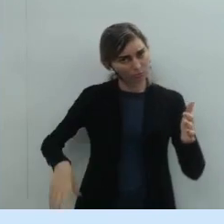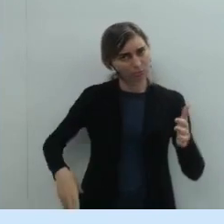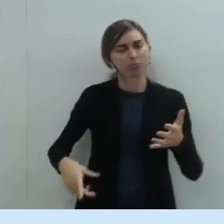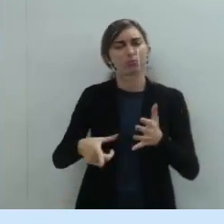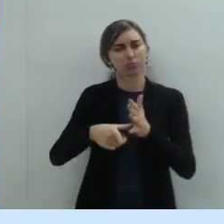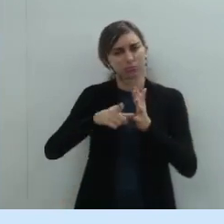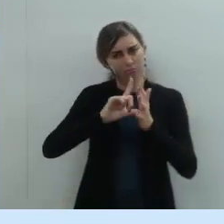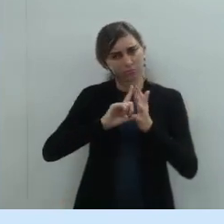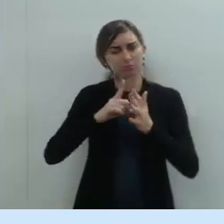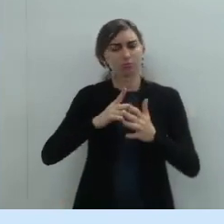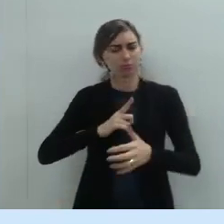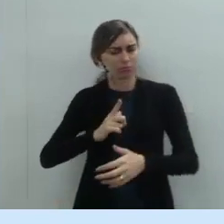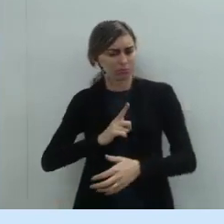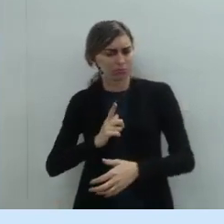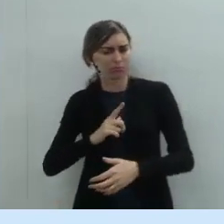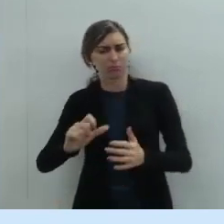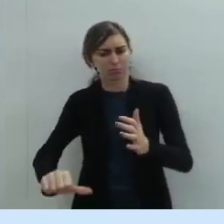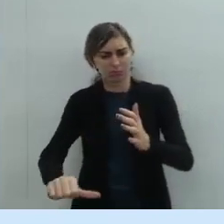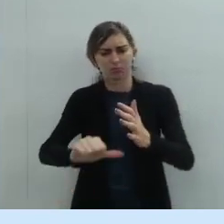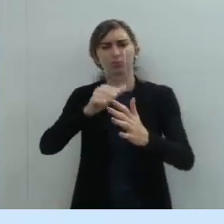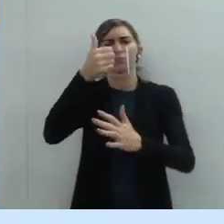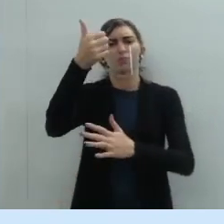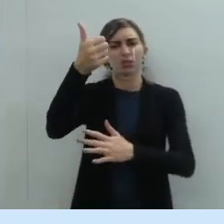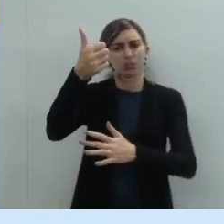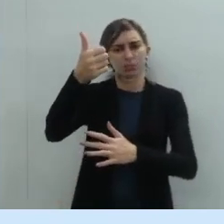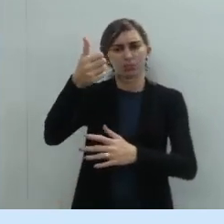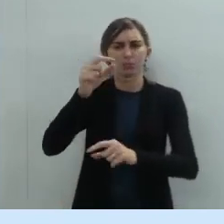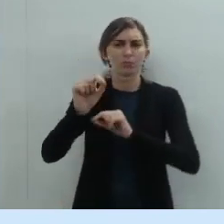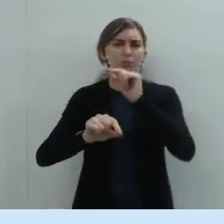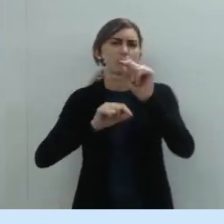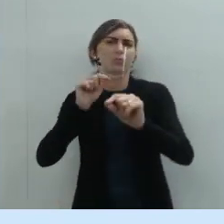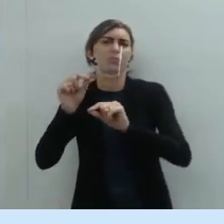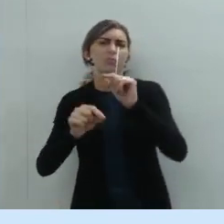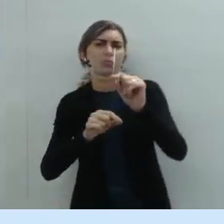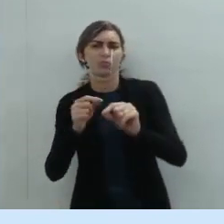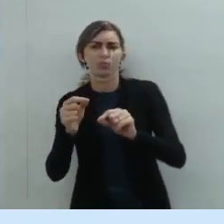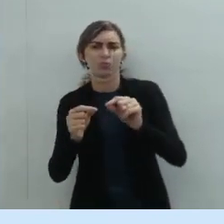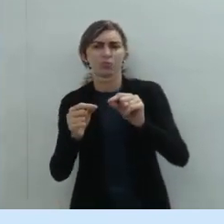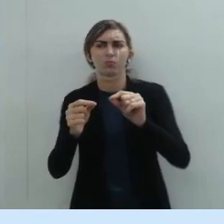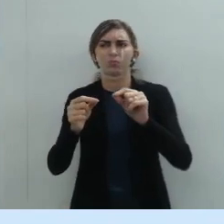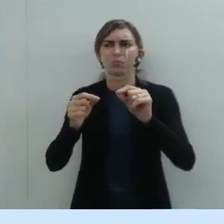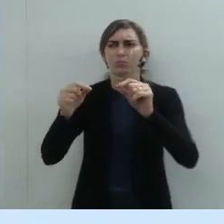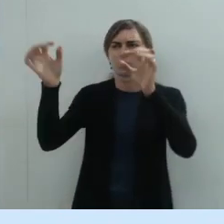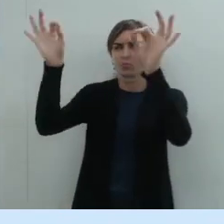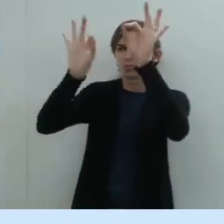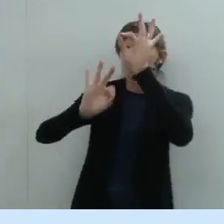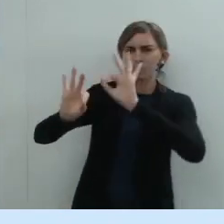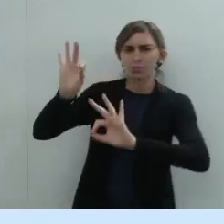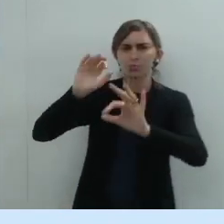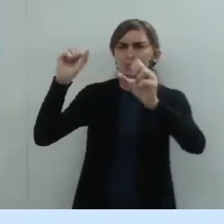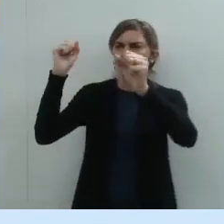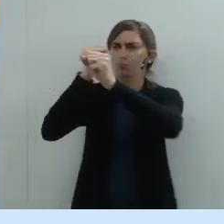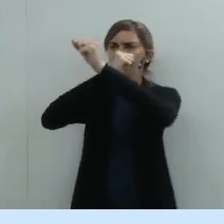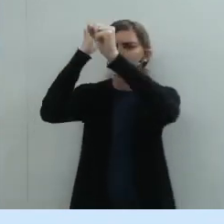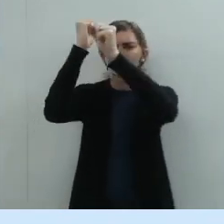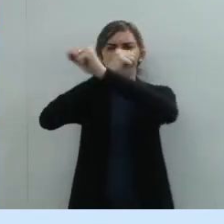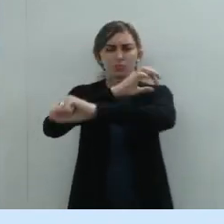Onde a gente tem as primeiras questões, monumentos,